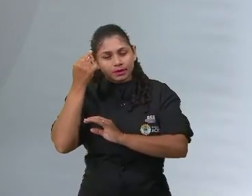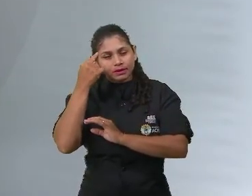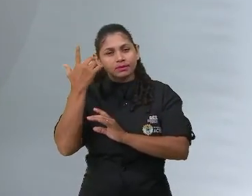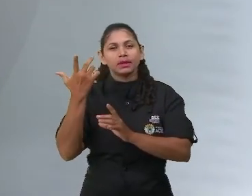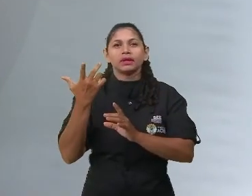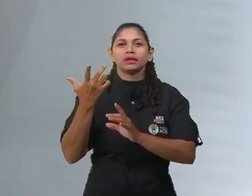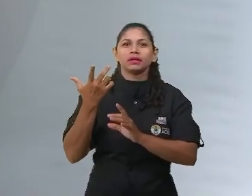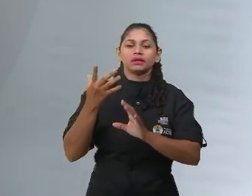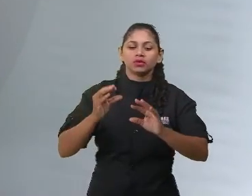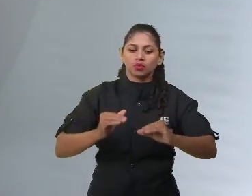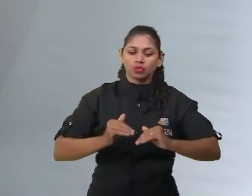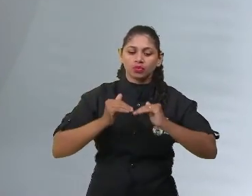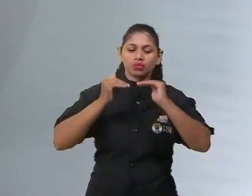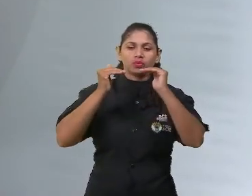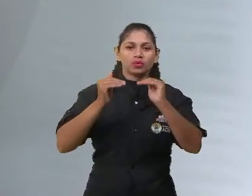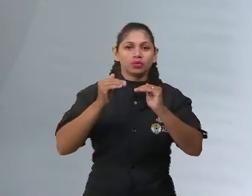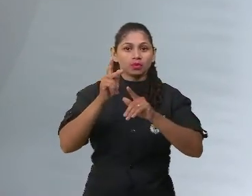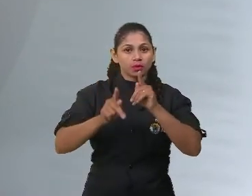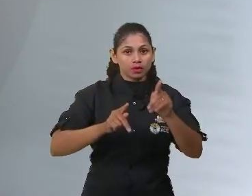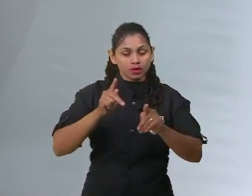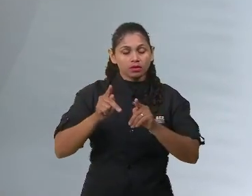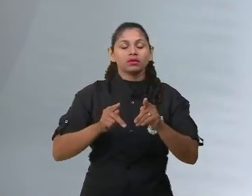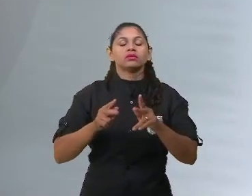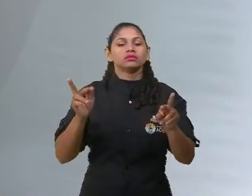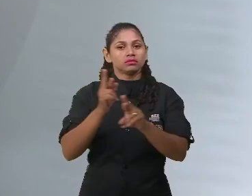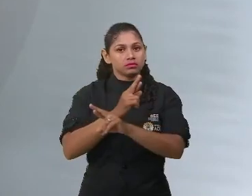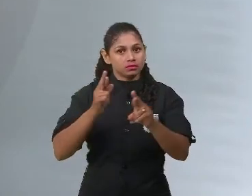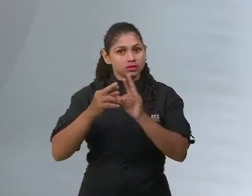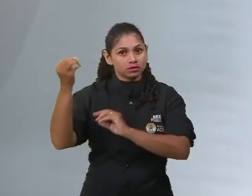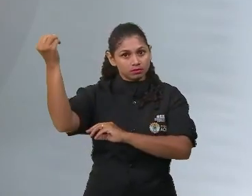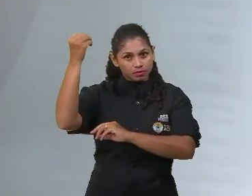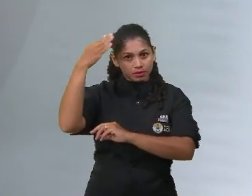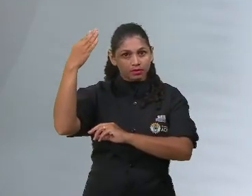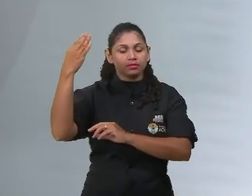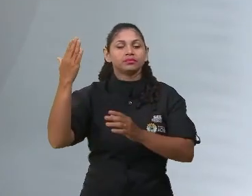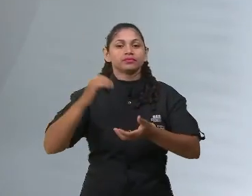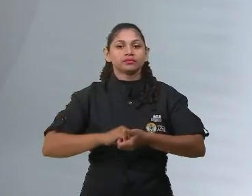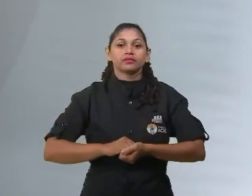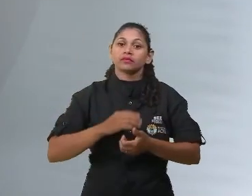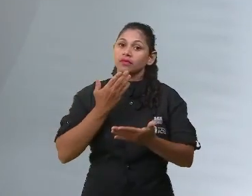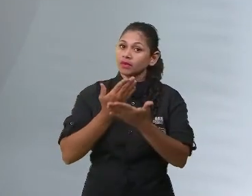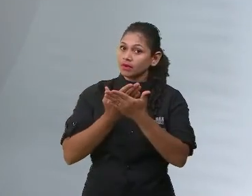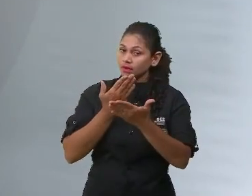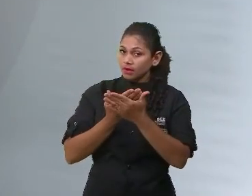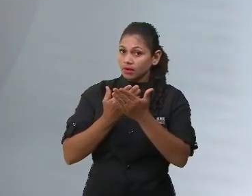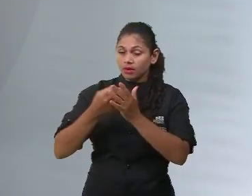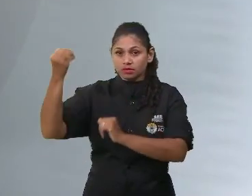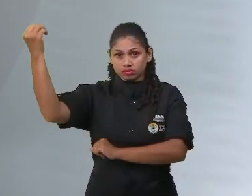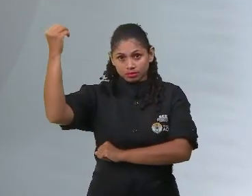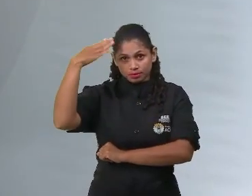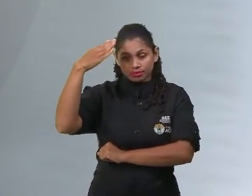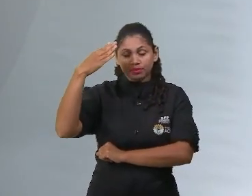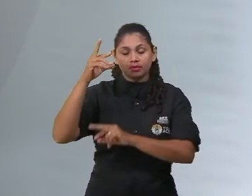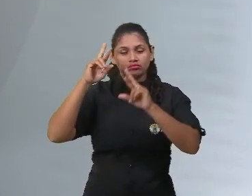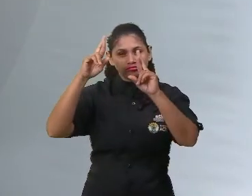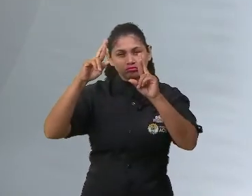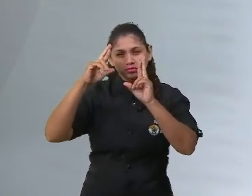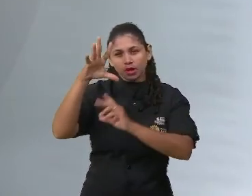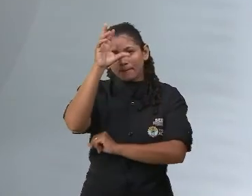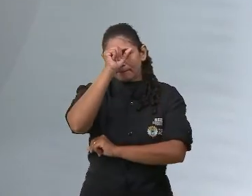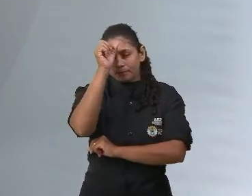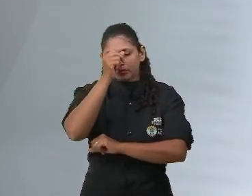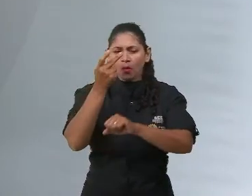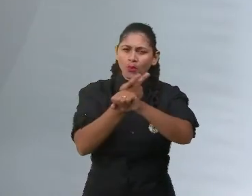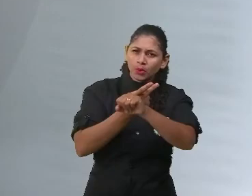popular, a gente está se referindo, sim, ao iluminismo, ok? Então, essa foi nossa aula sobre iluminismo. Espero que tenham aprendido.